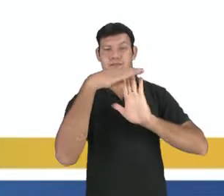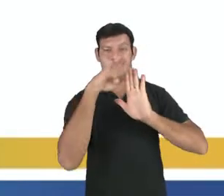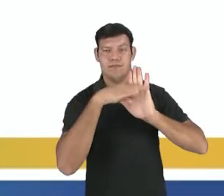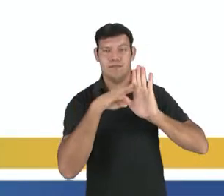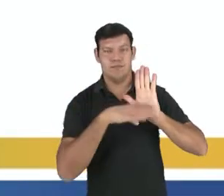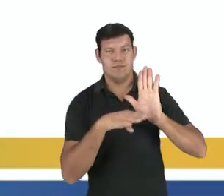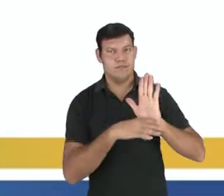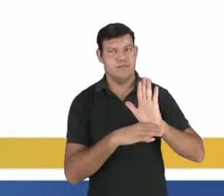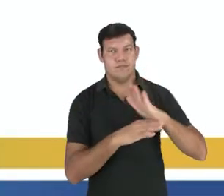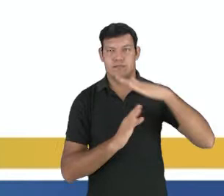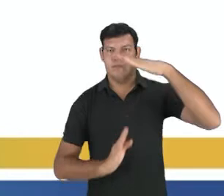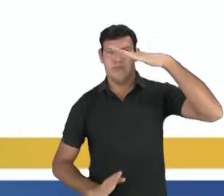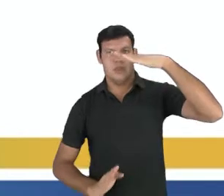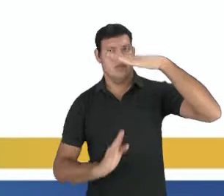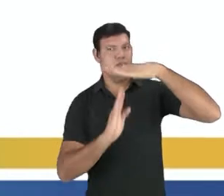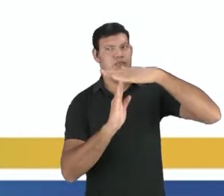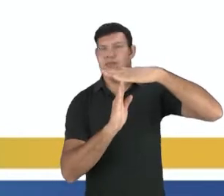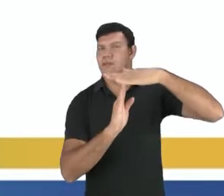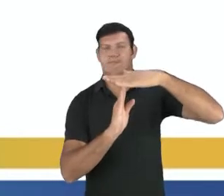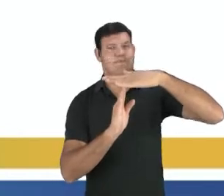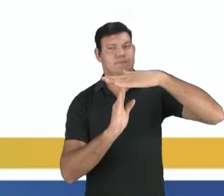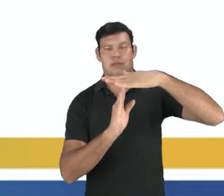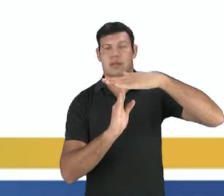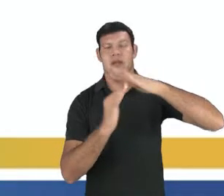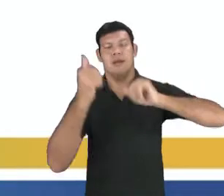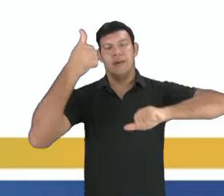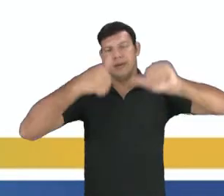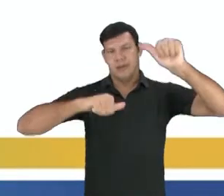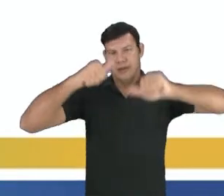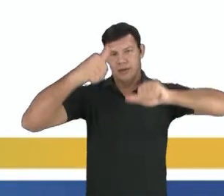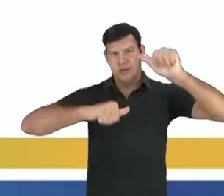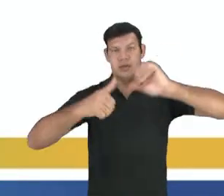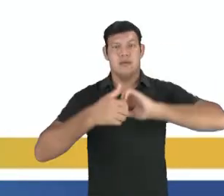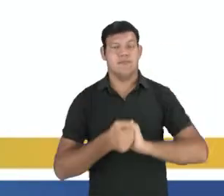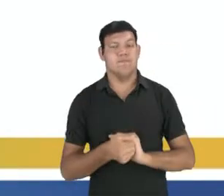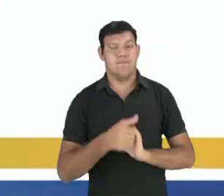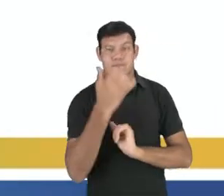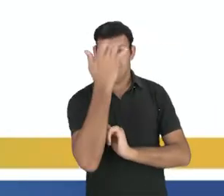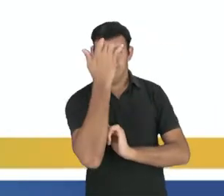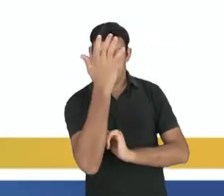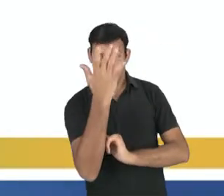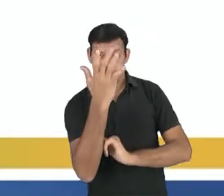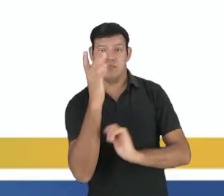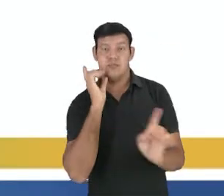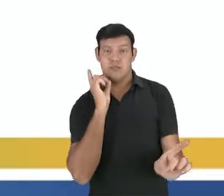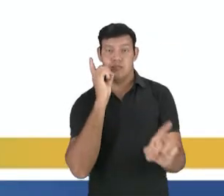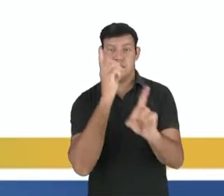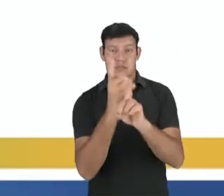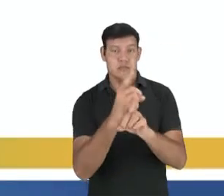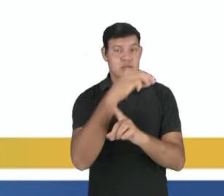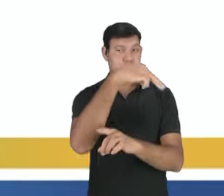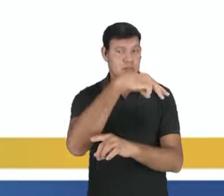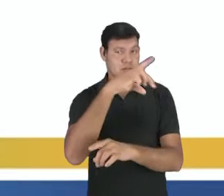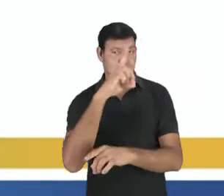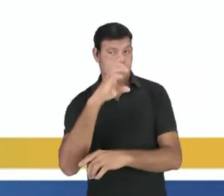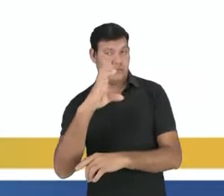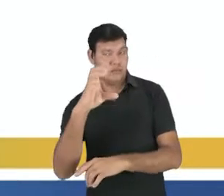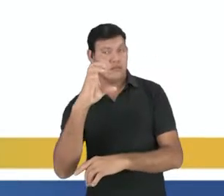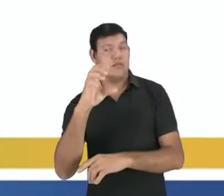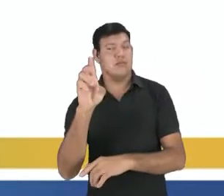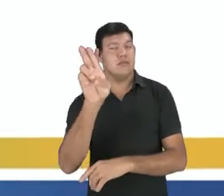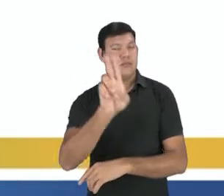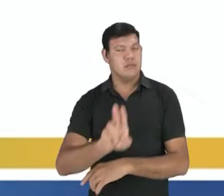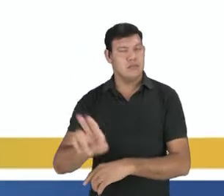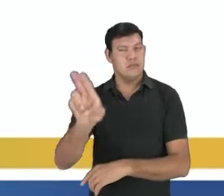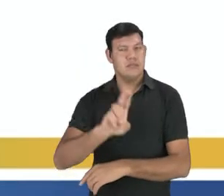divisores nunca passa do número que estamos analisando. Para facilitar a determinação do MDC, vamos utilizar